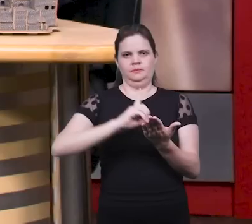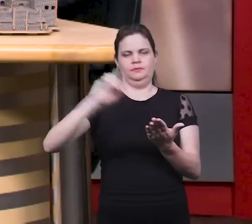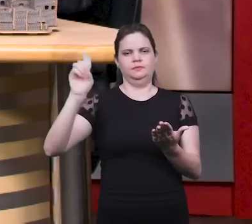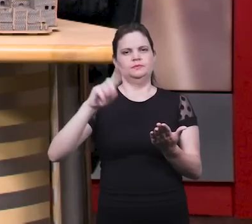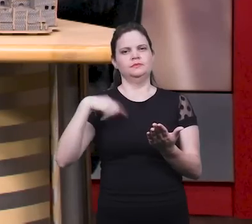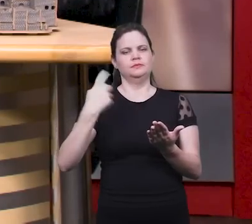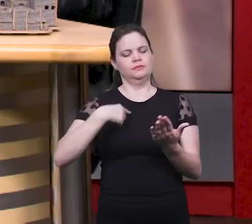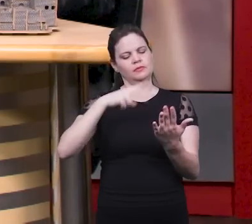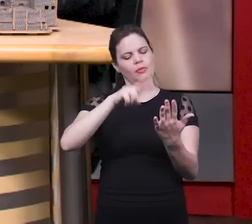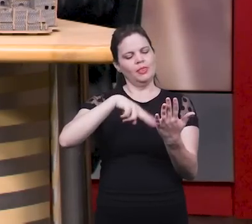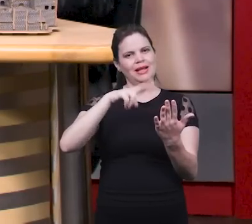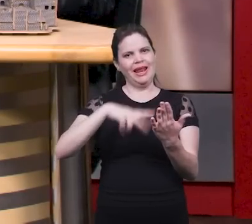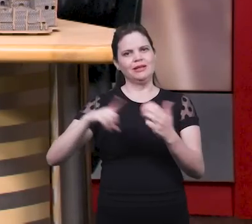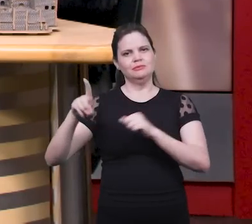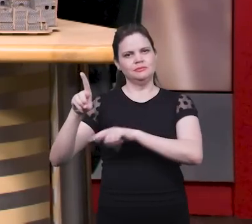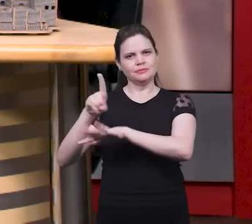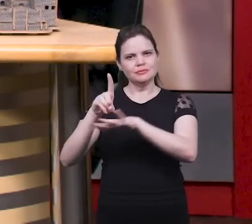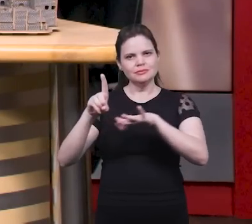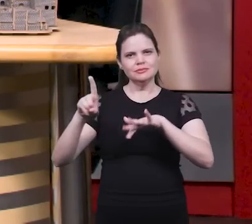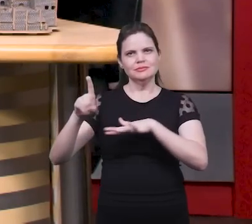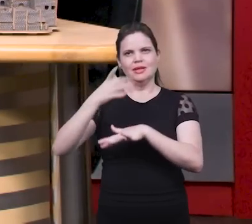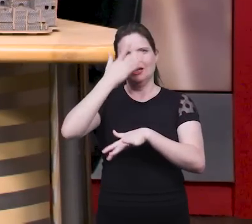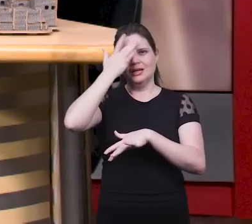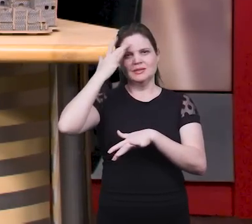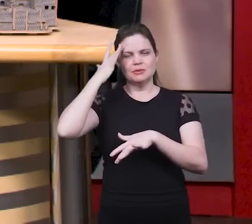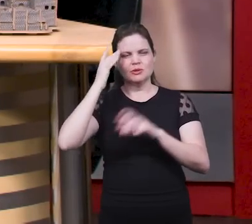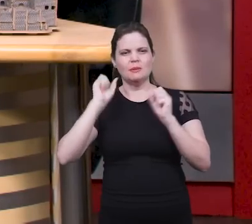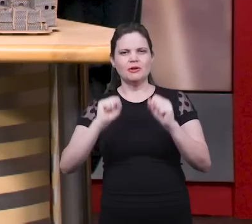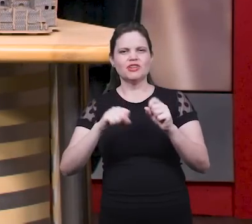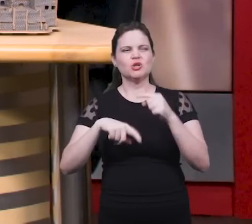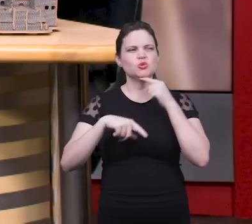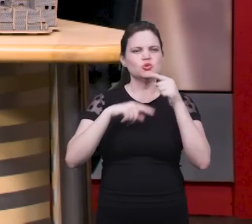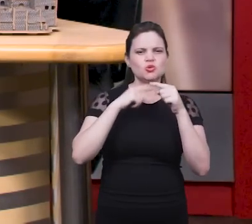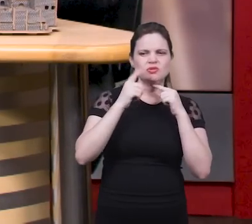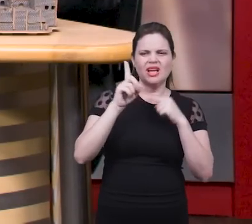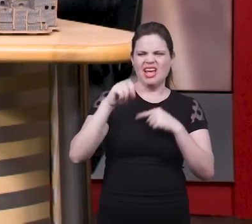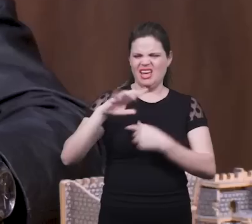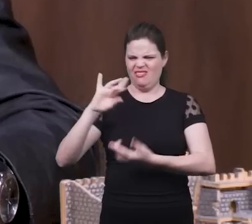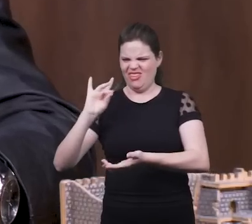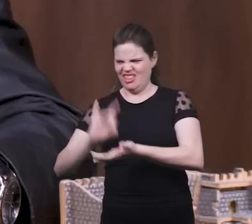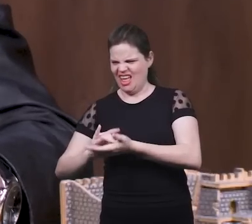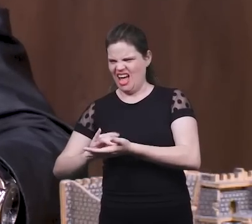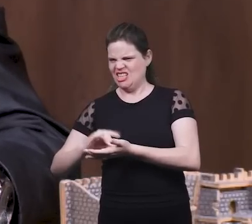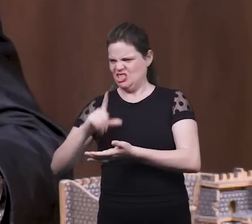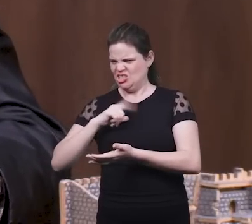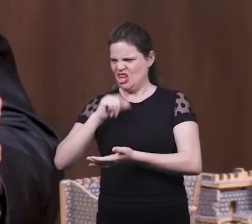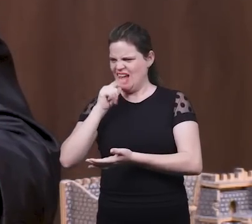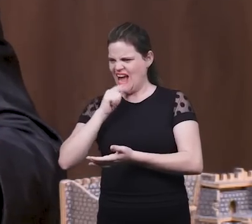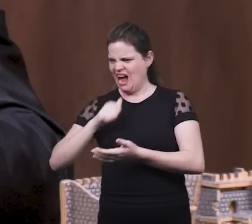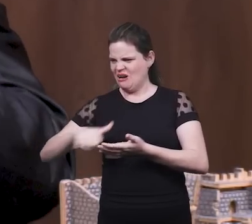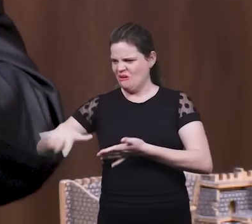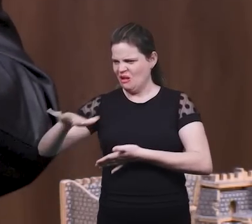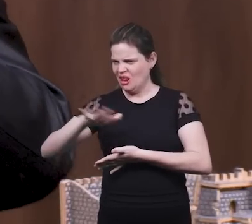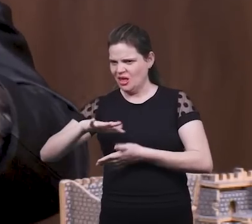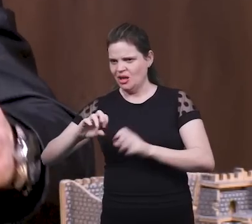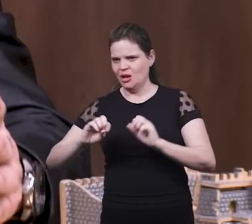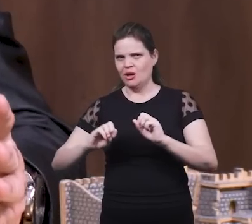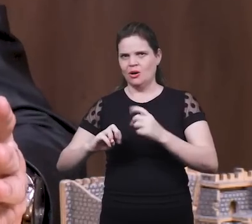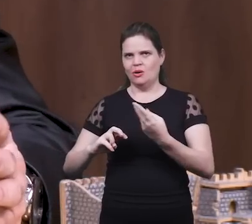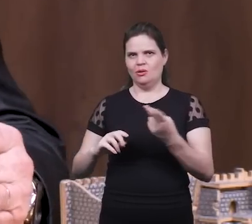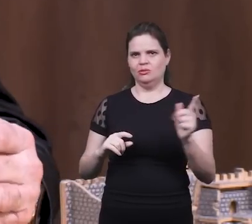pessoas podem usar para questionar, não, que era verdade, não era verdade, que mexia na água, que aquilo ali foi um lugar usado